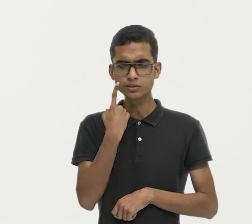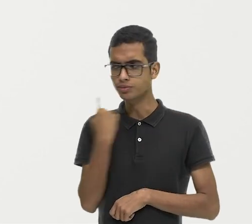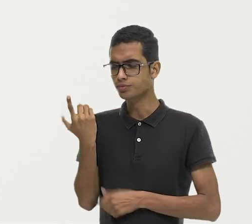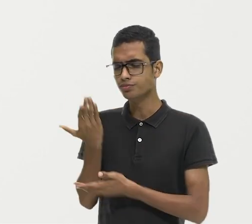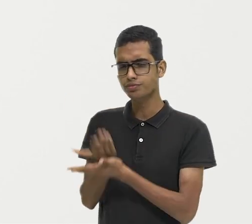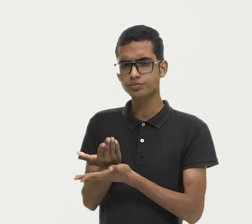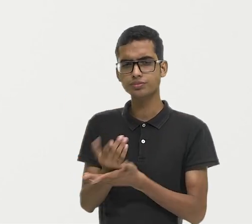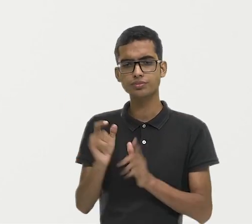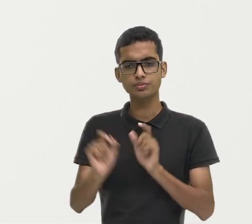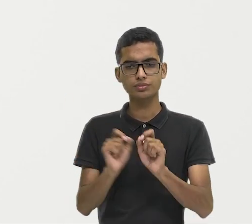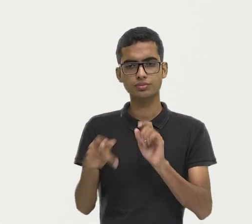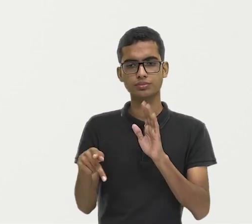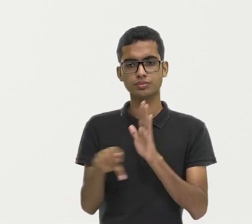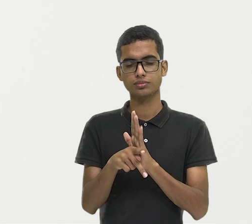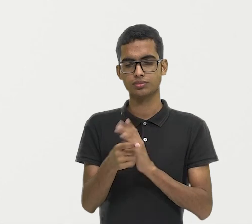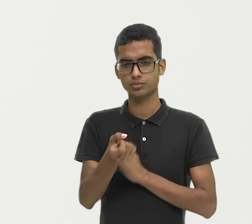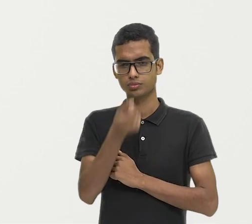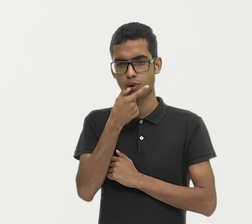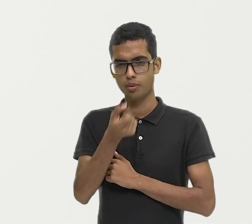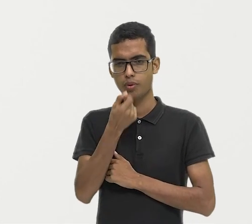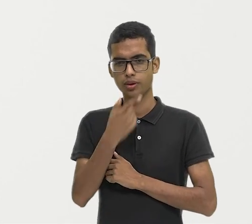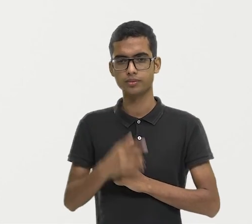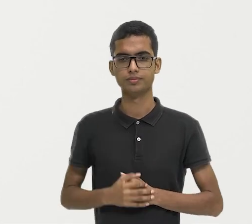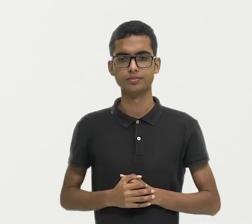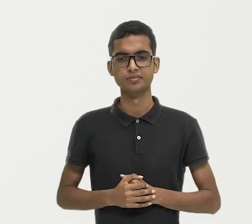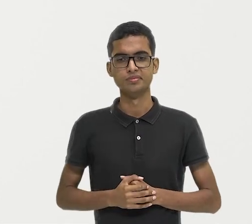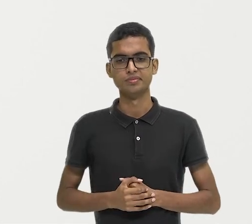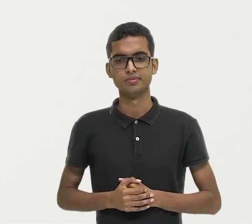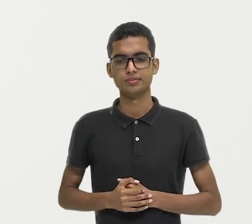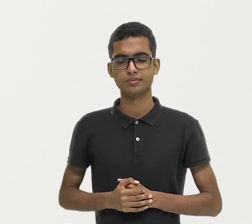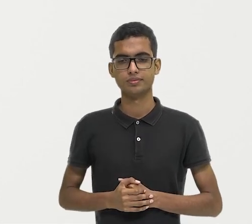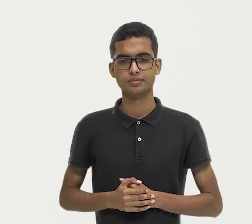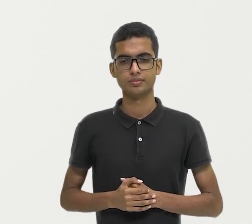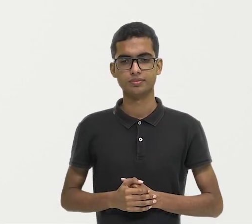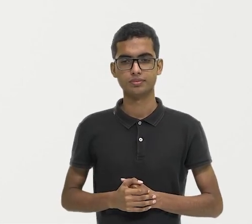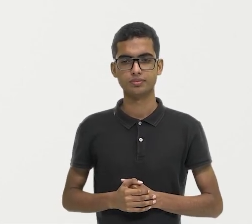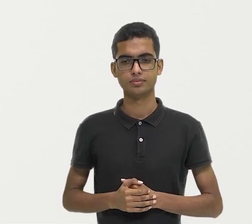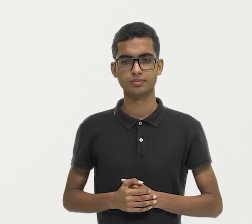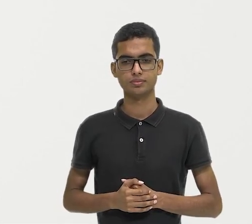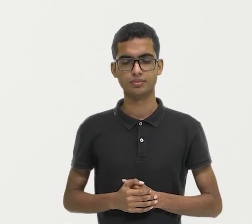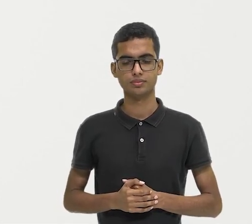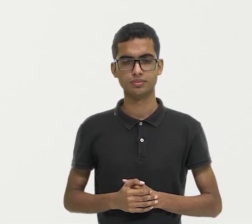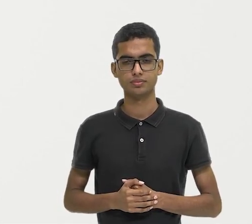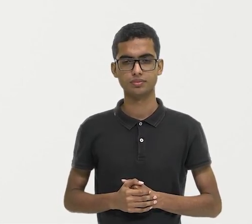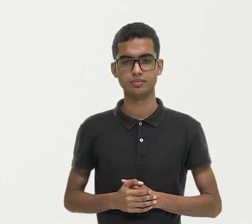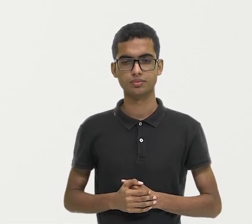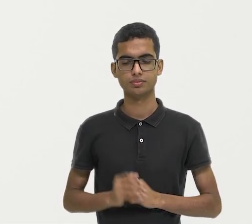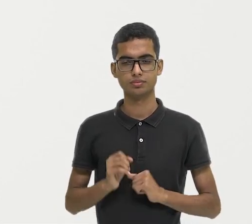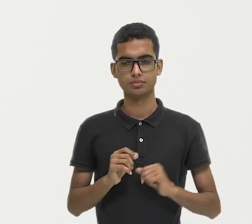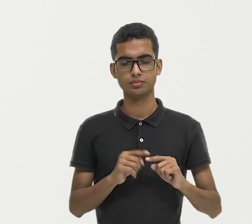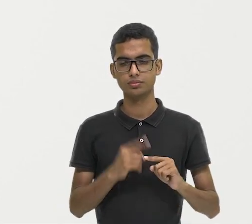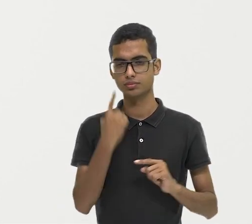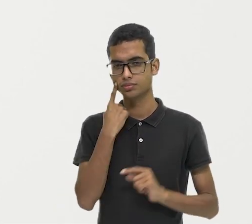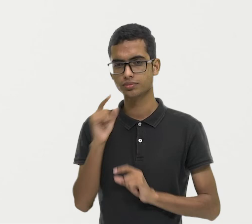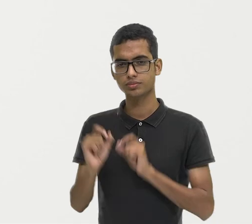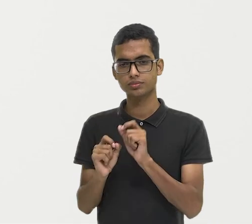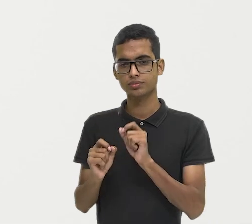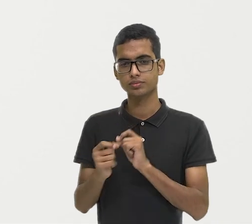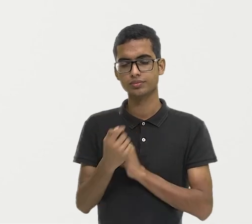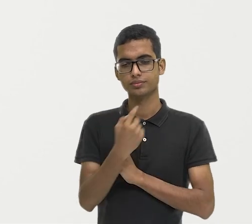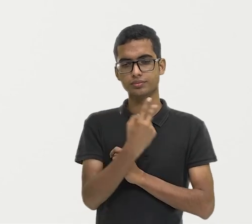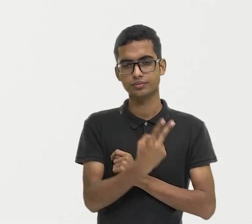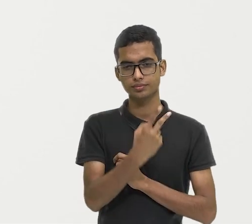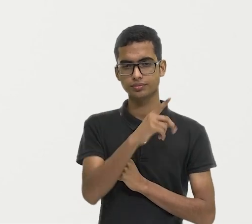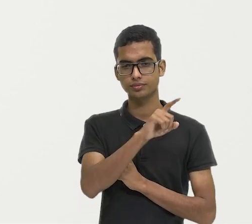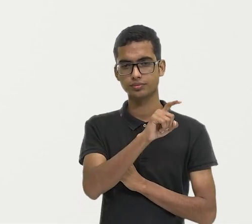tá? Isso estamos verificando para os medicamentos. Aqui eu posso cortar os dois zeros na horizontal,